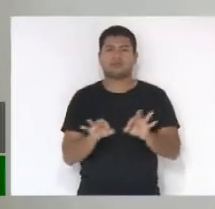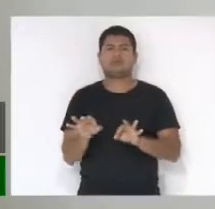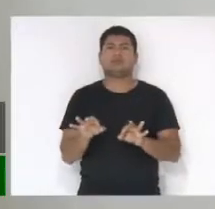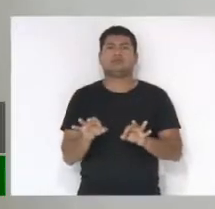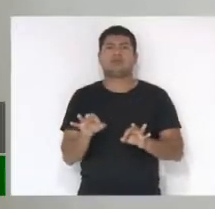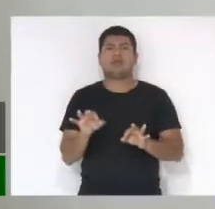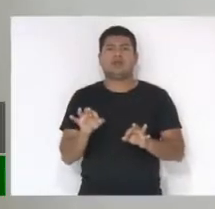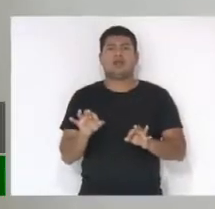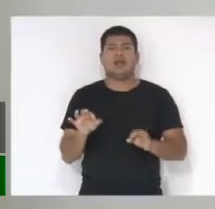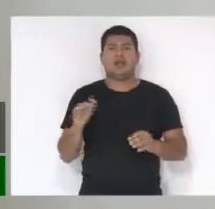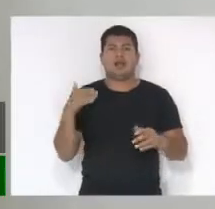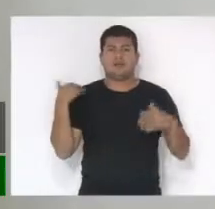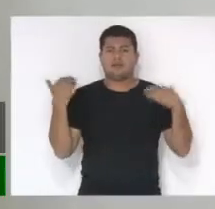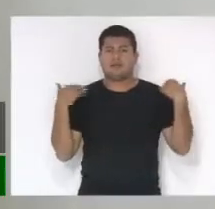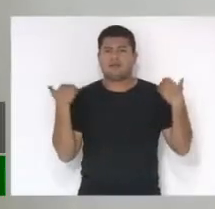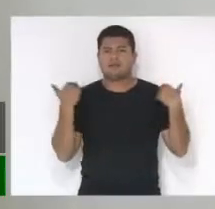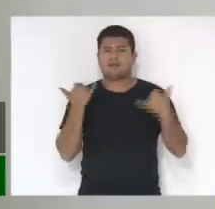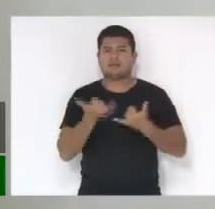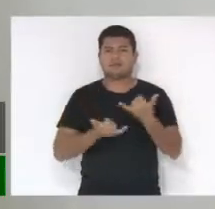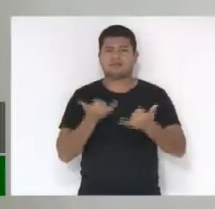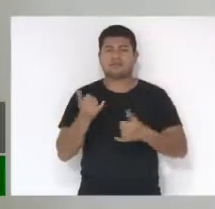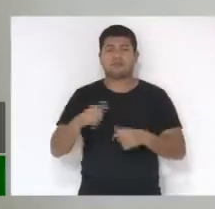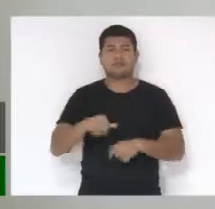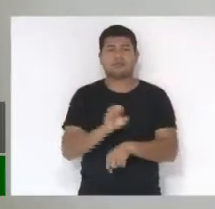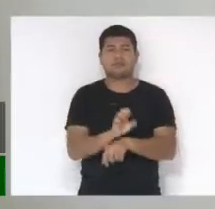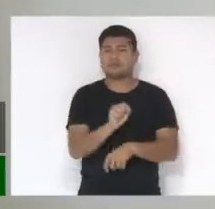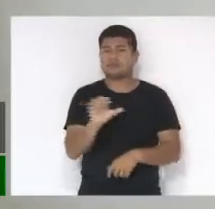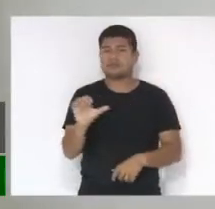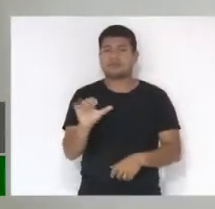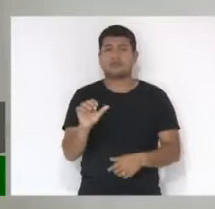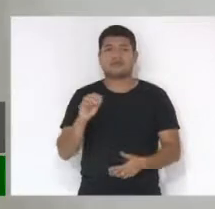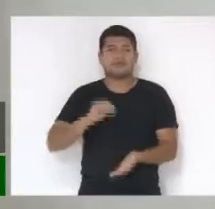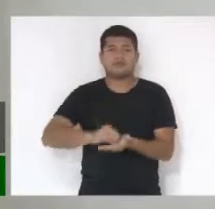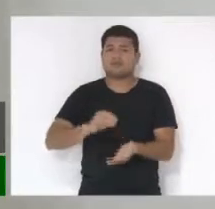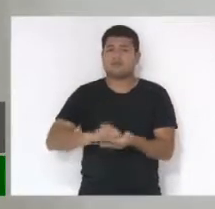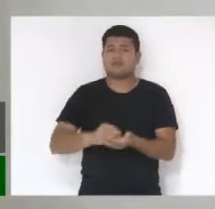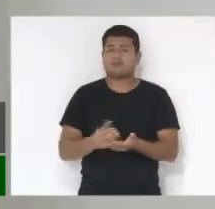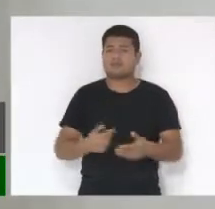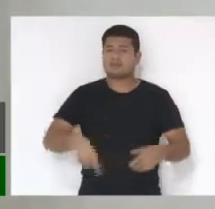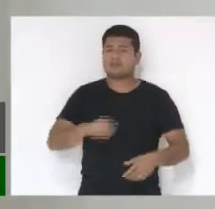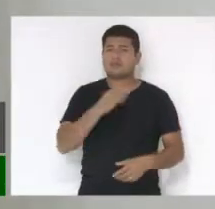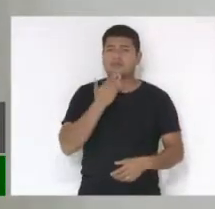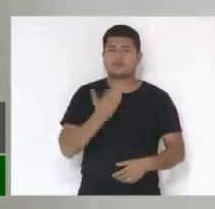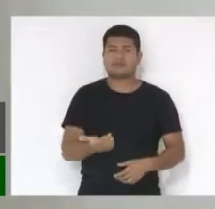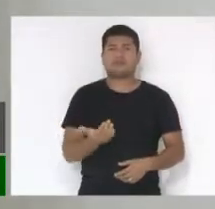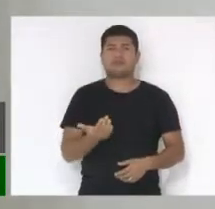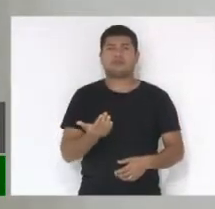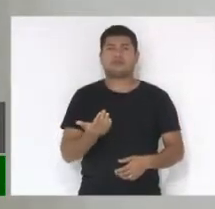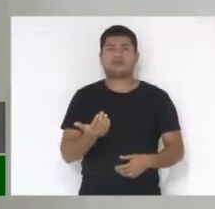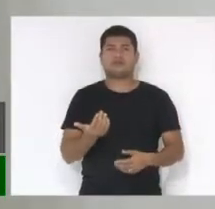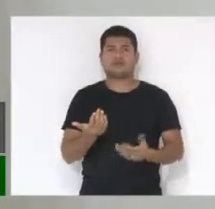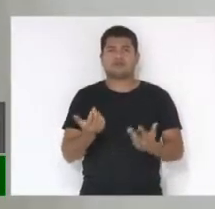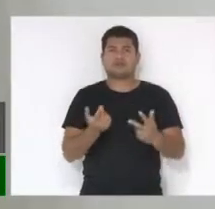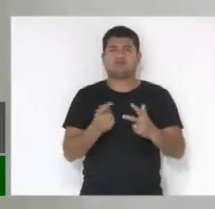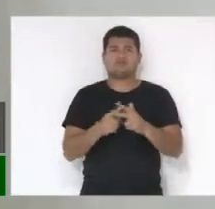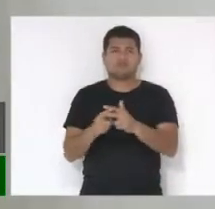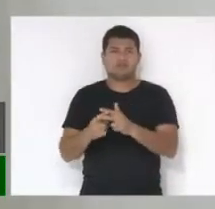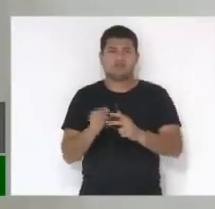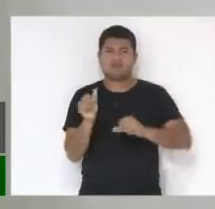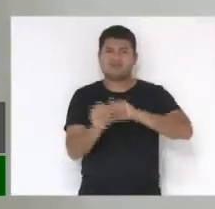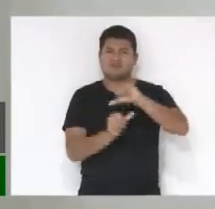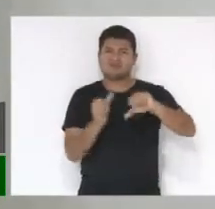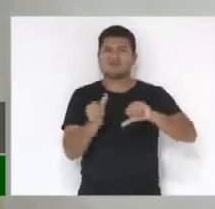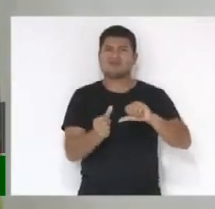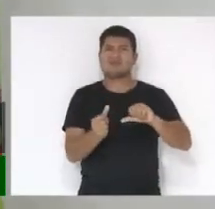plano de lazer aqui do Estado de Santa Catarina. Não está nenhum dos dois. E também vai o nosso apelo para que isso seja colocado, tanto na reforma, como também no